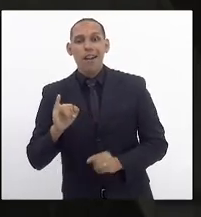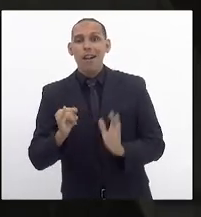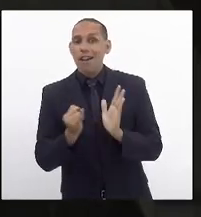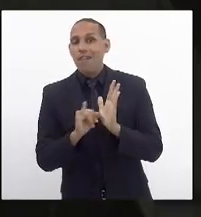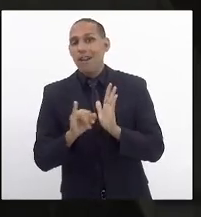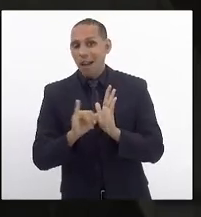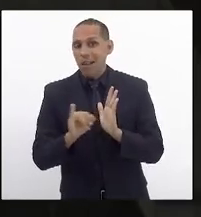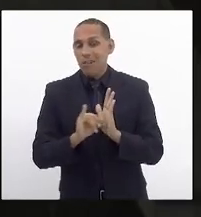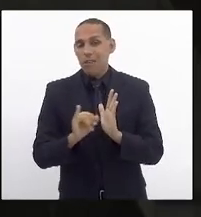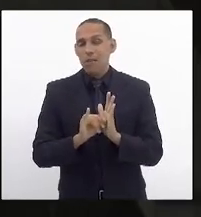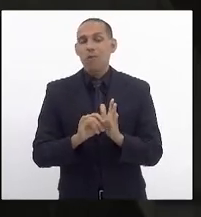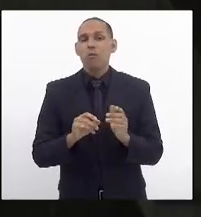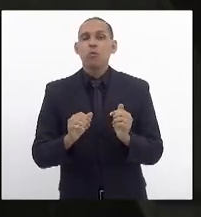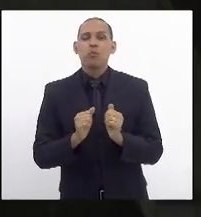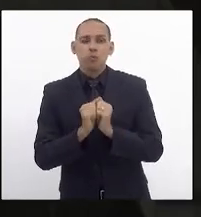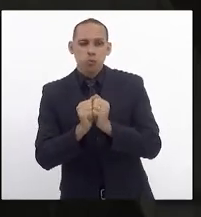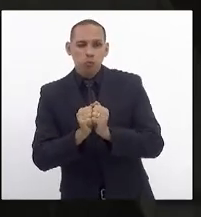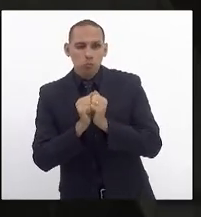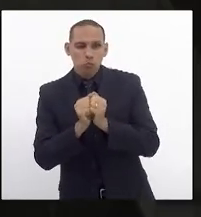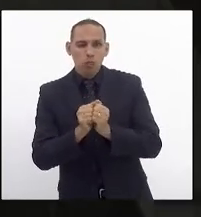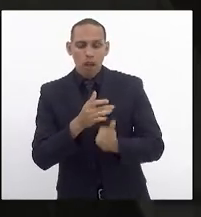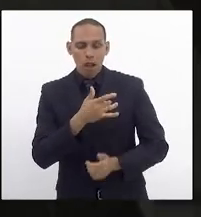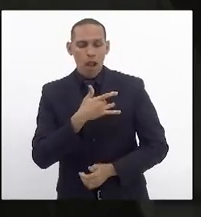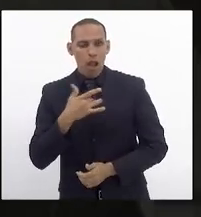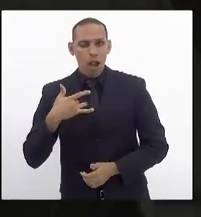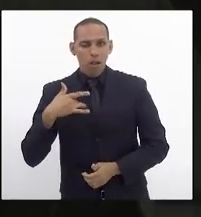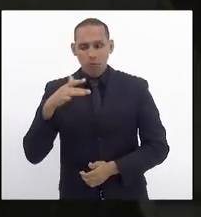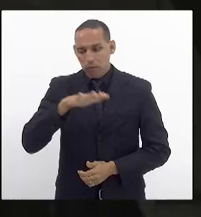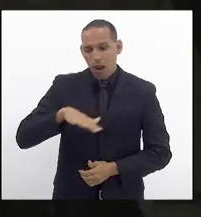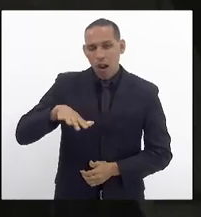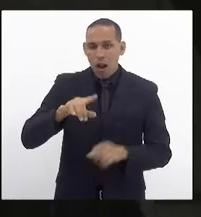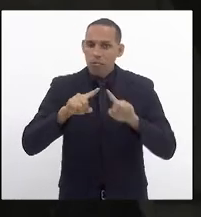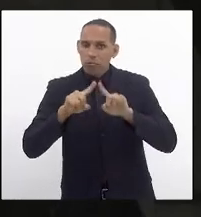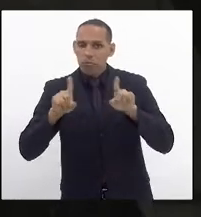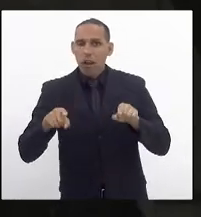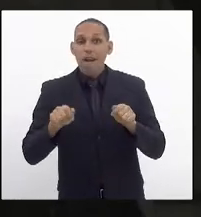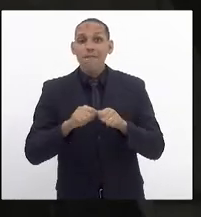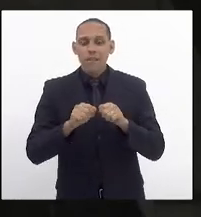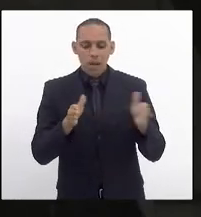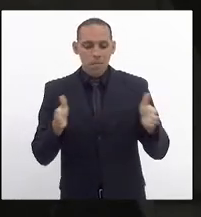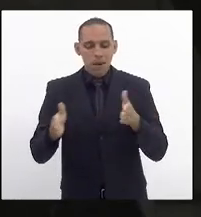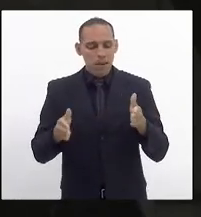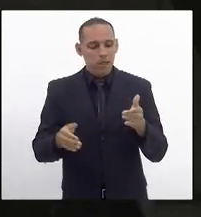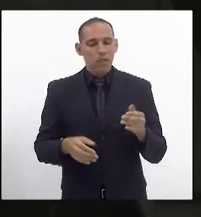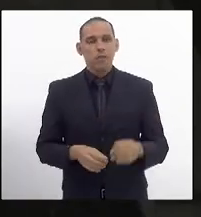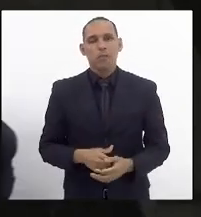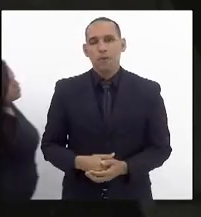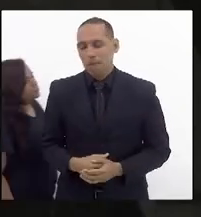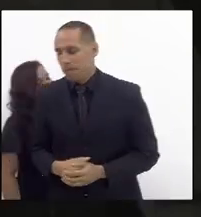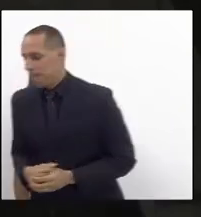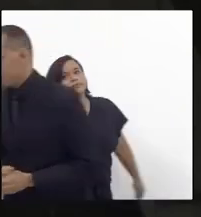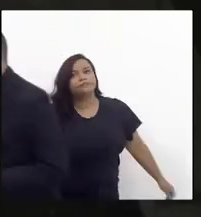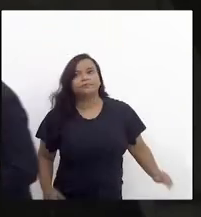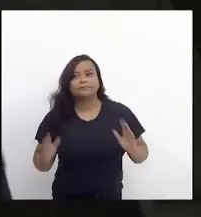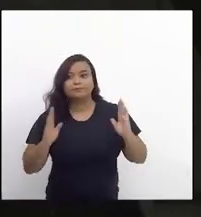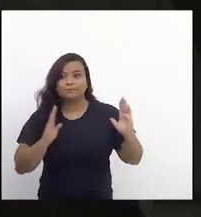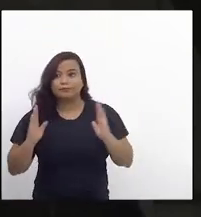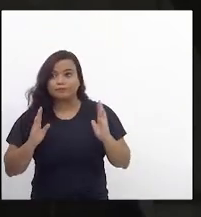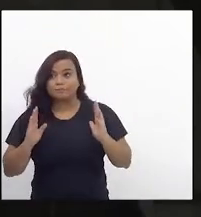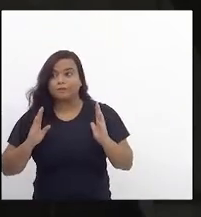inclusive os na saúde fosse feito entre setembro de 17 e dezembro de